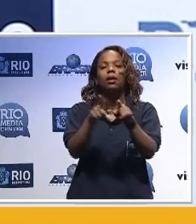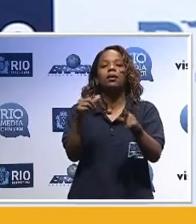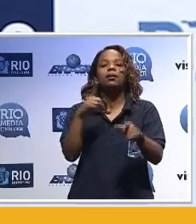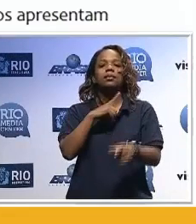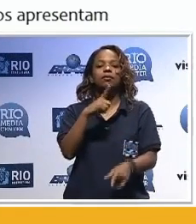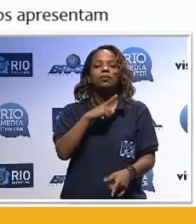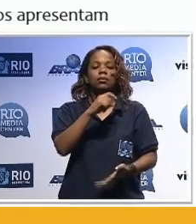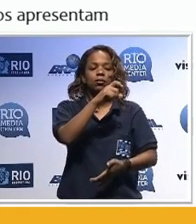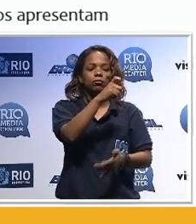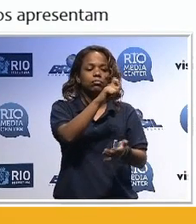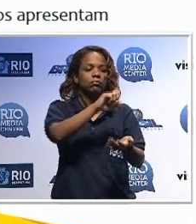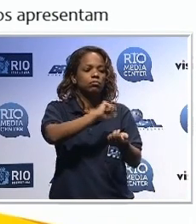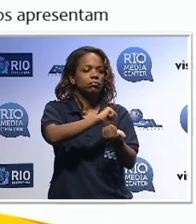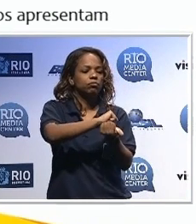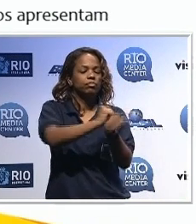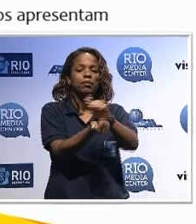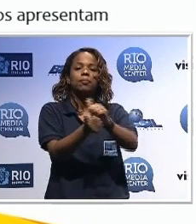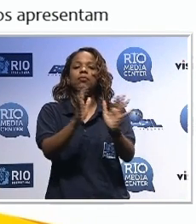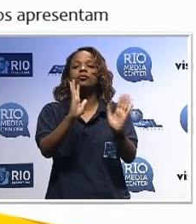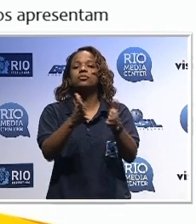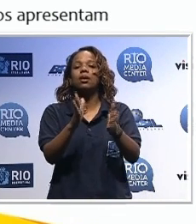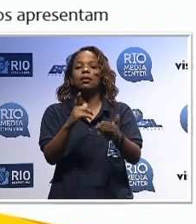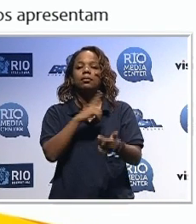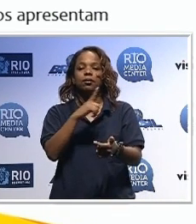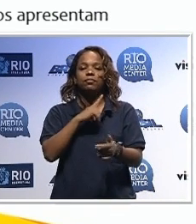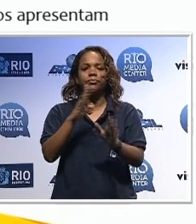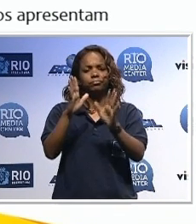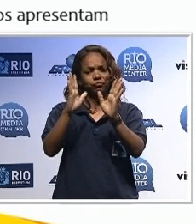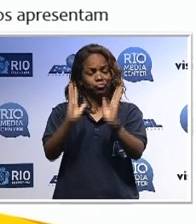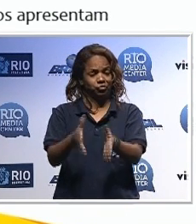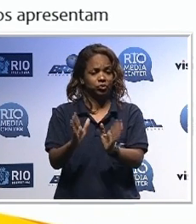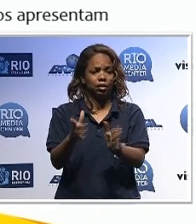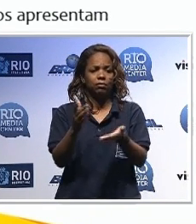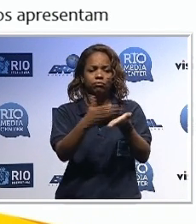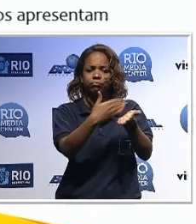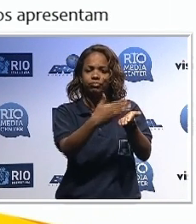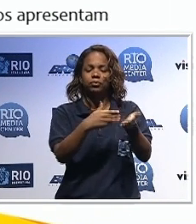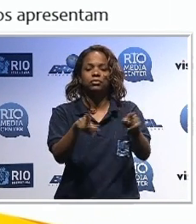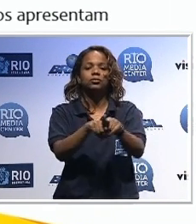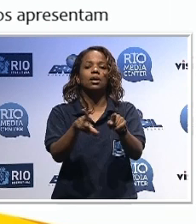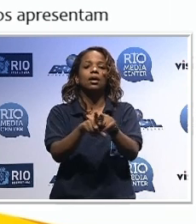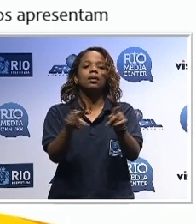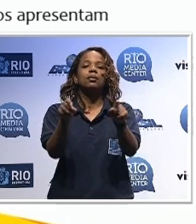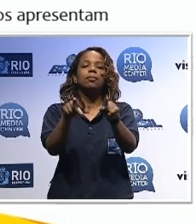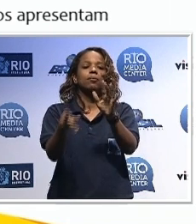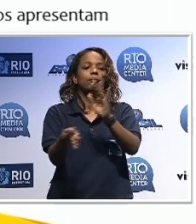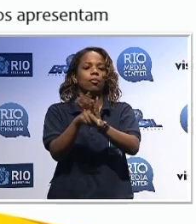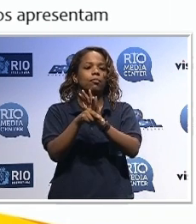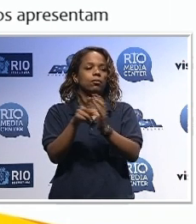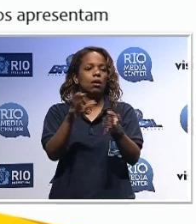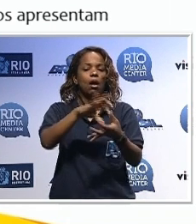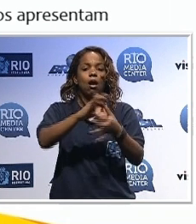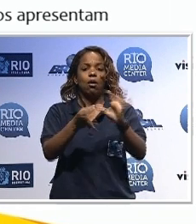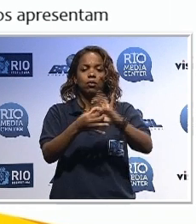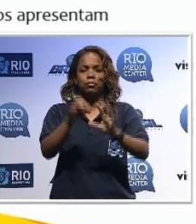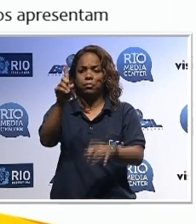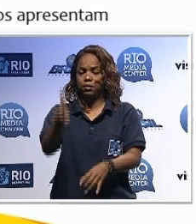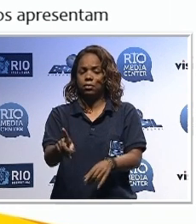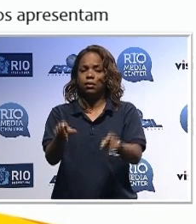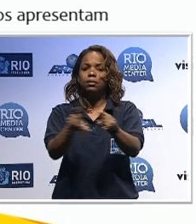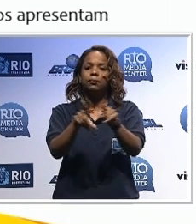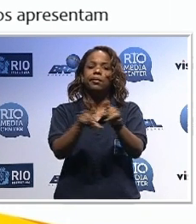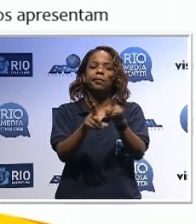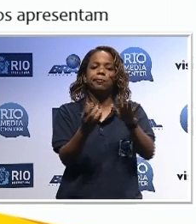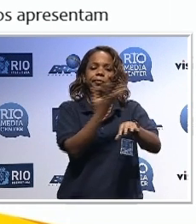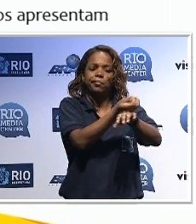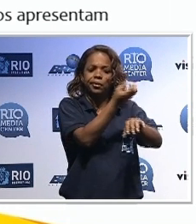português. Foi feita a versão para o inglês e espanhol agora, com vistas já para Olimpíadas. E o aplicativo também está